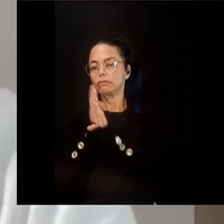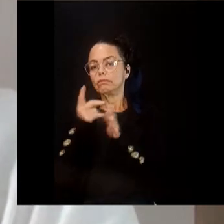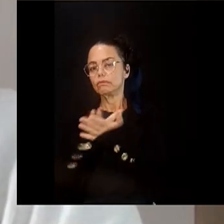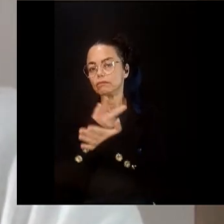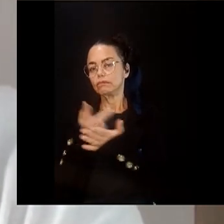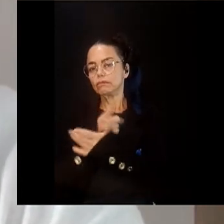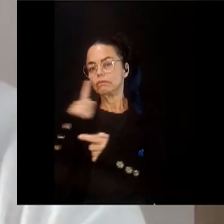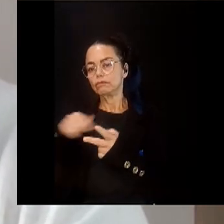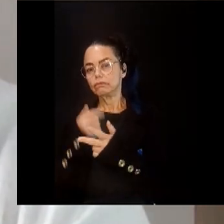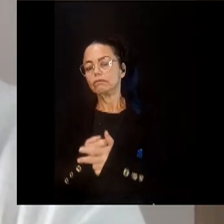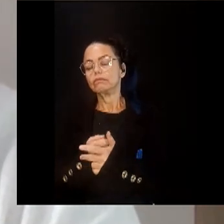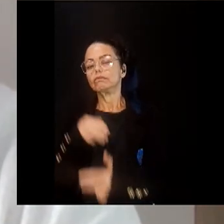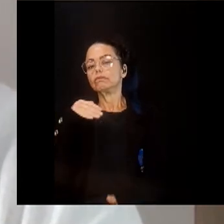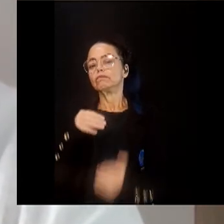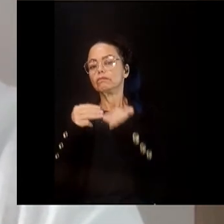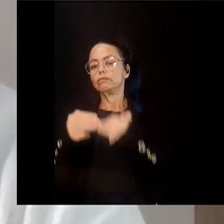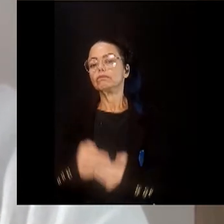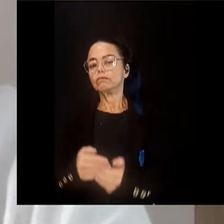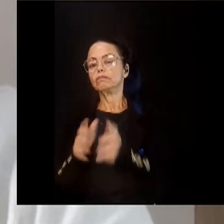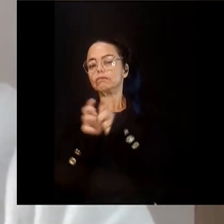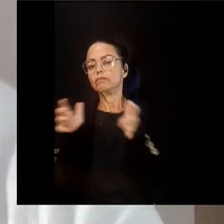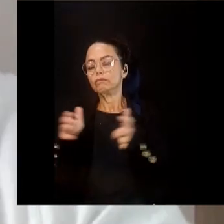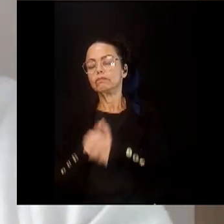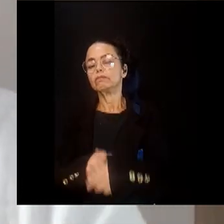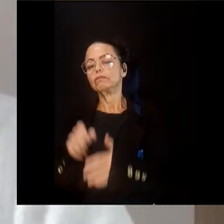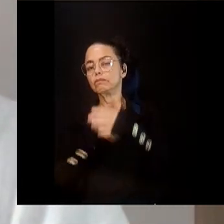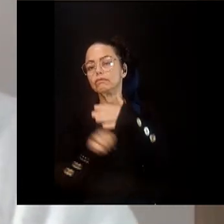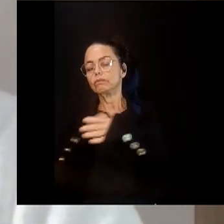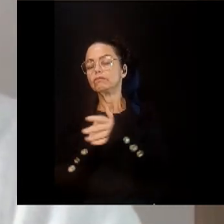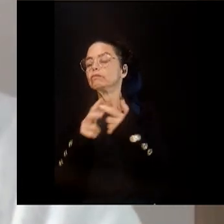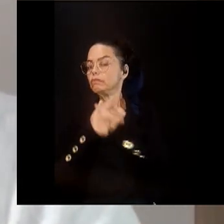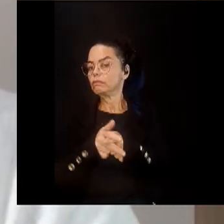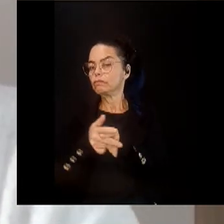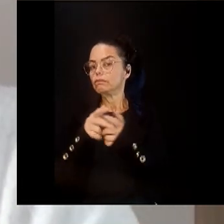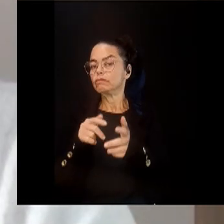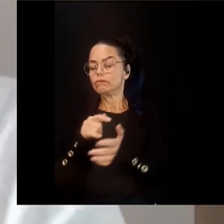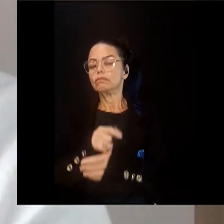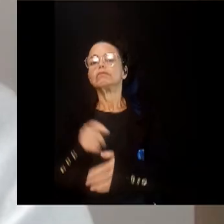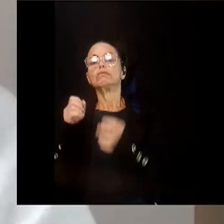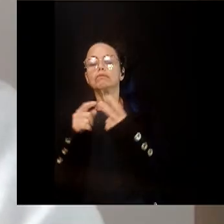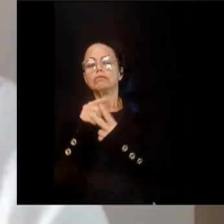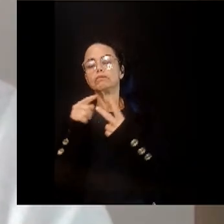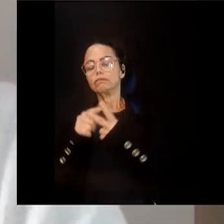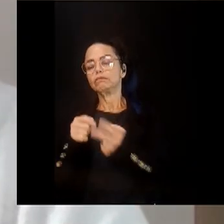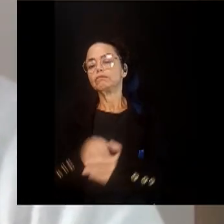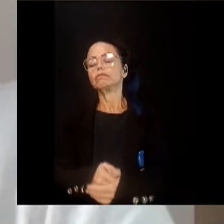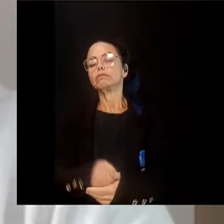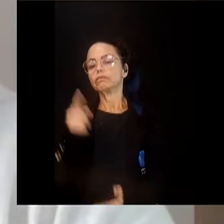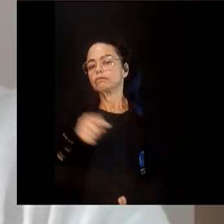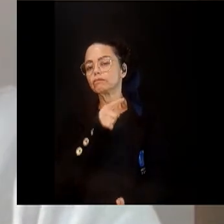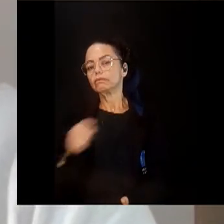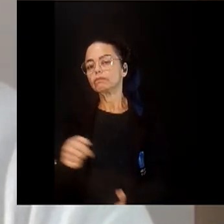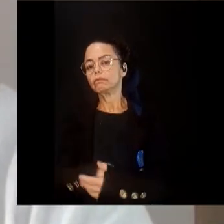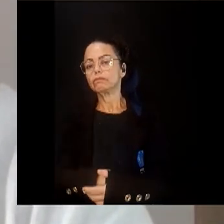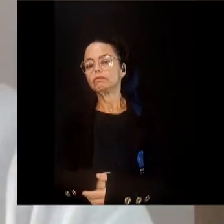Ministério abre prazo para que a empresa se regularize, isso nessa suspensão, né? Então, está vigente, mas não há aplicabilidade da multa,